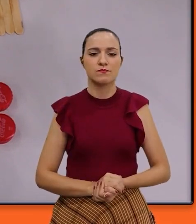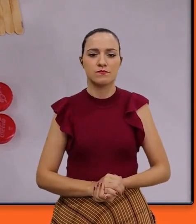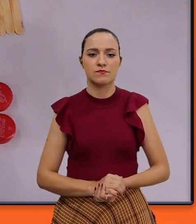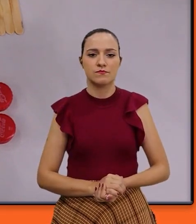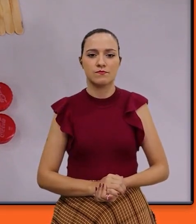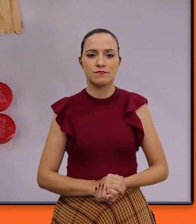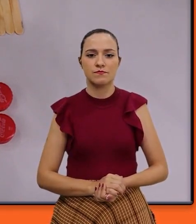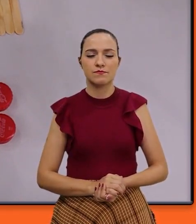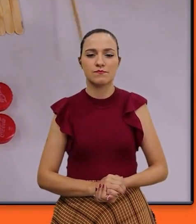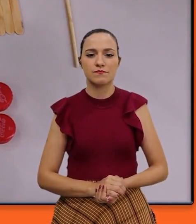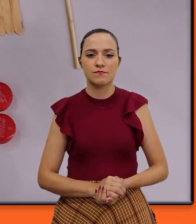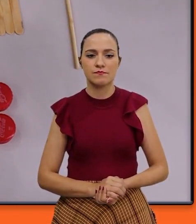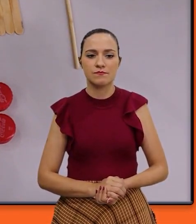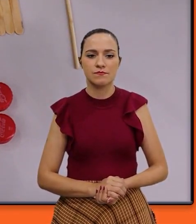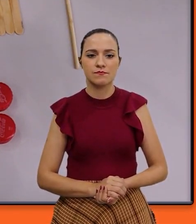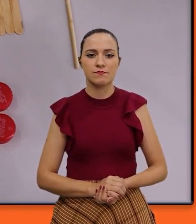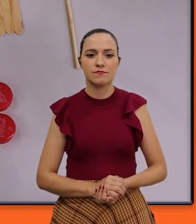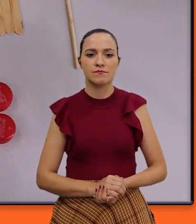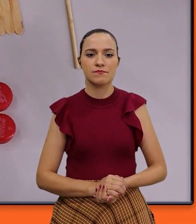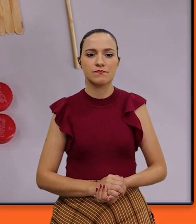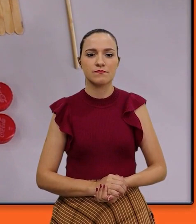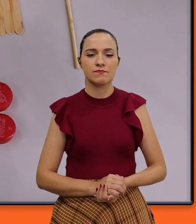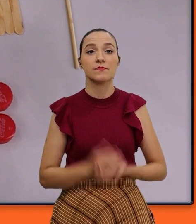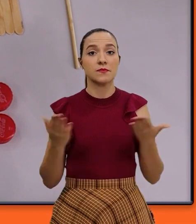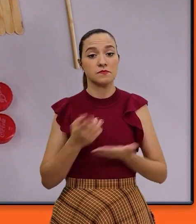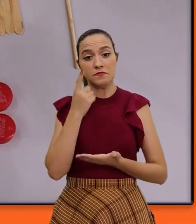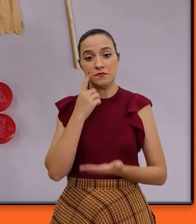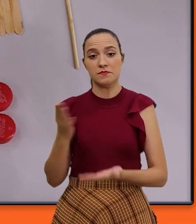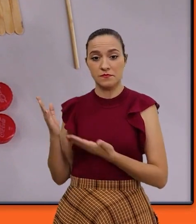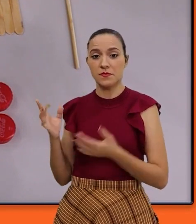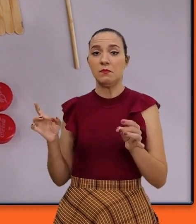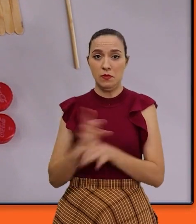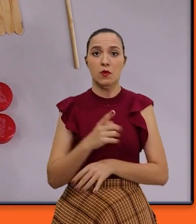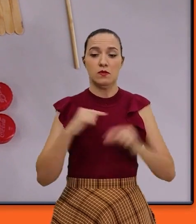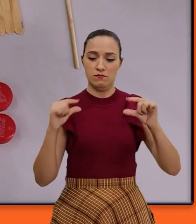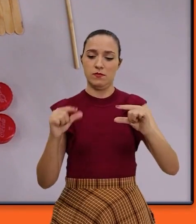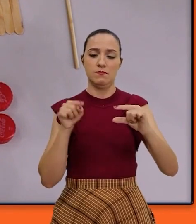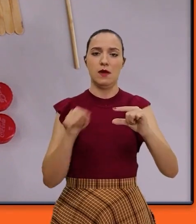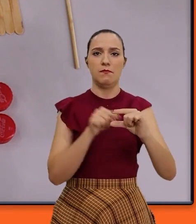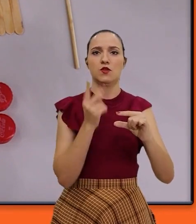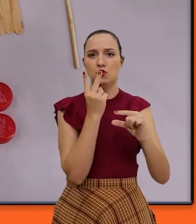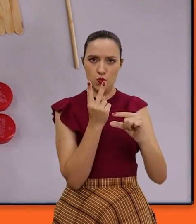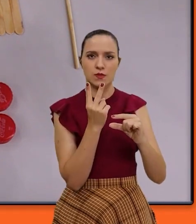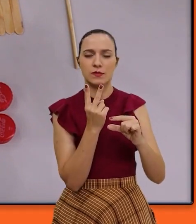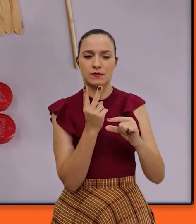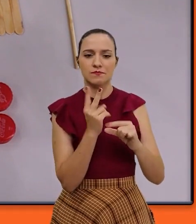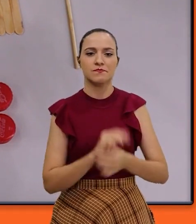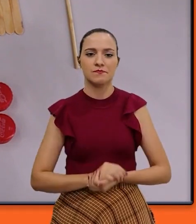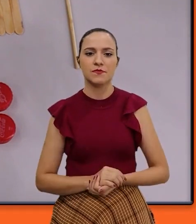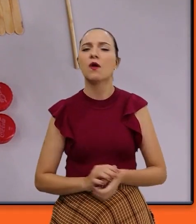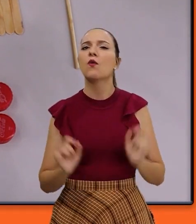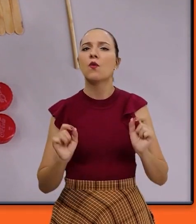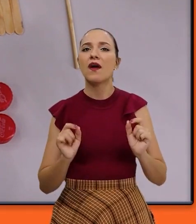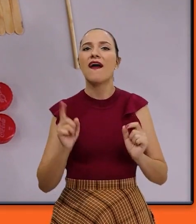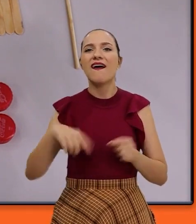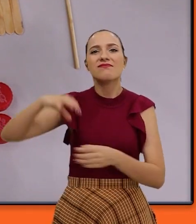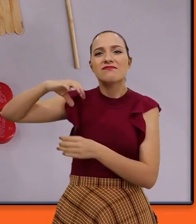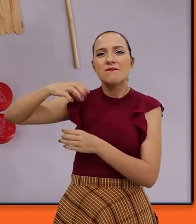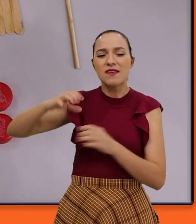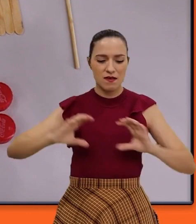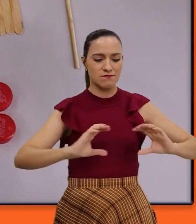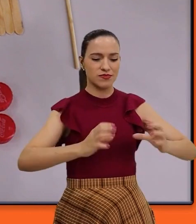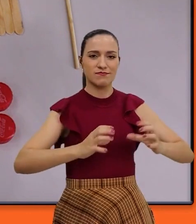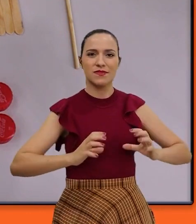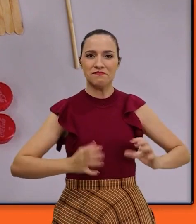aqui nós temos nossos dois eixos aqui, onde nós vamos colocar as tampinhas, que vão ser as rodas, né,